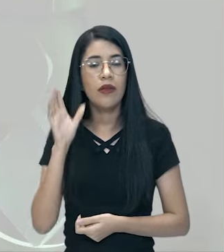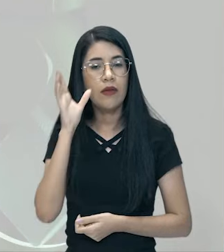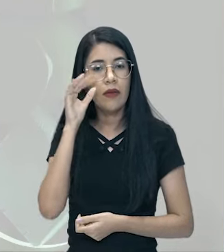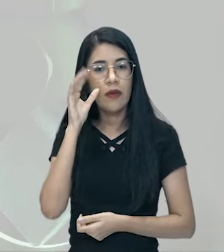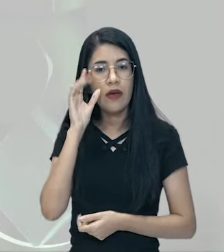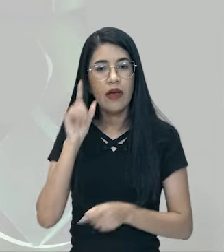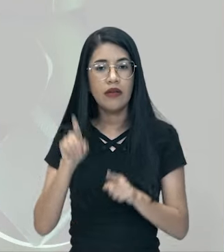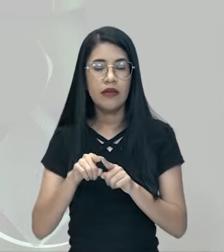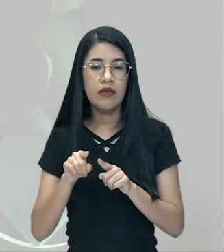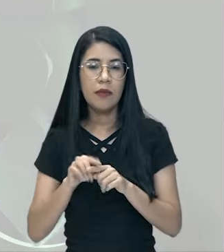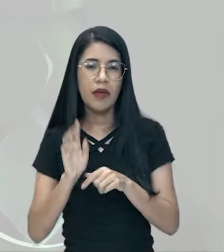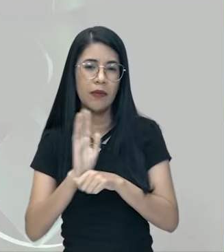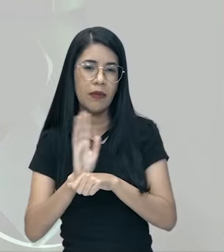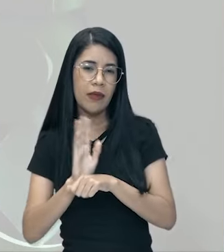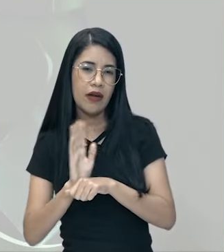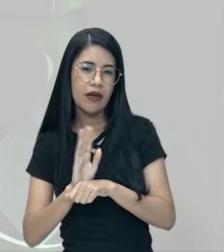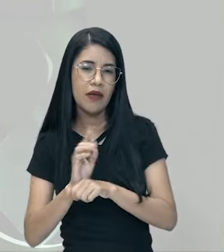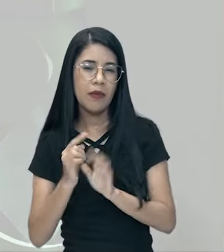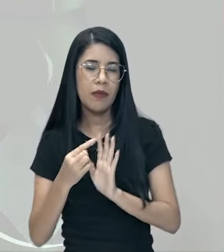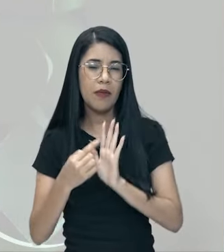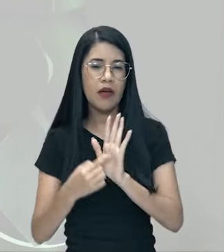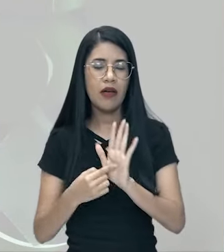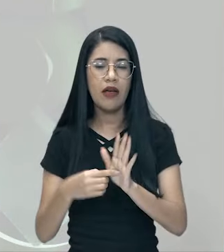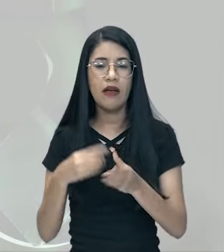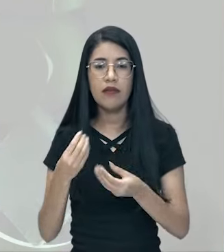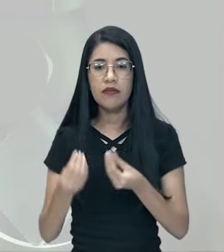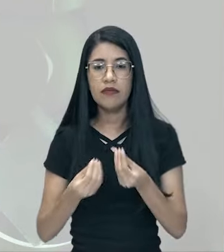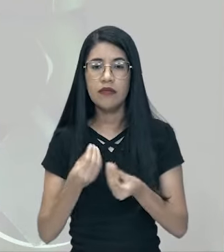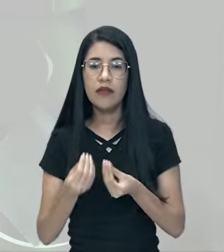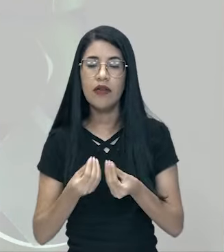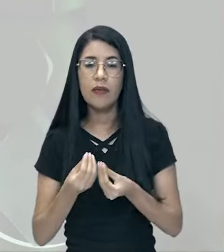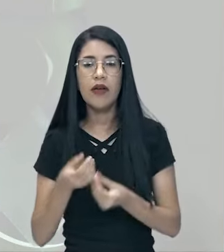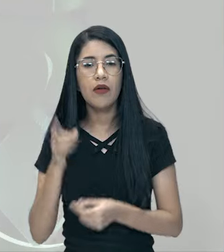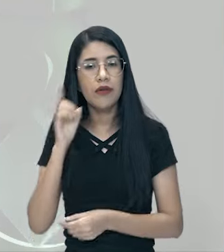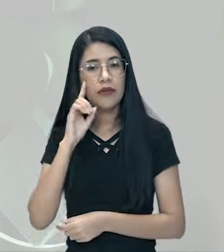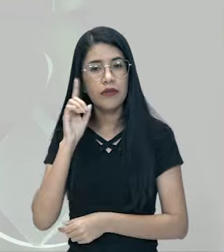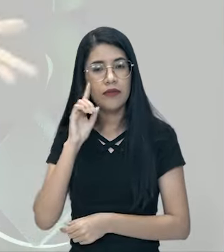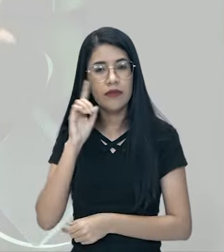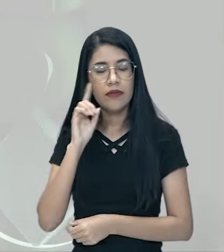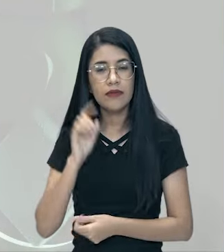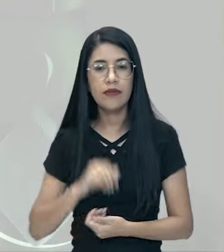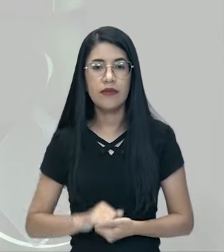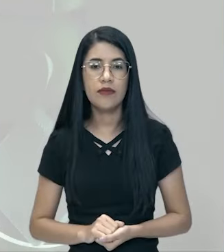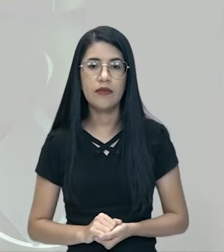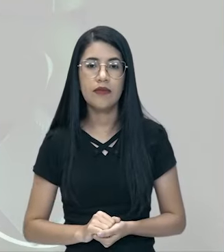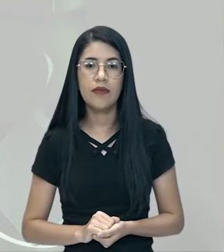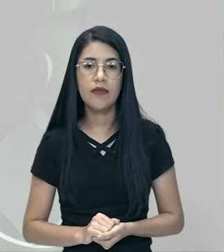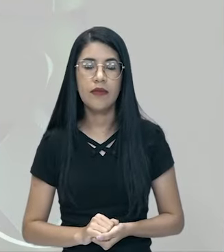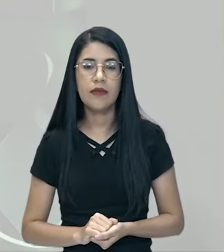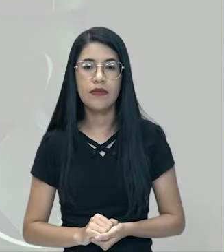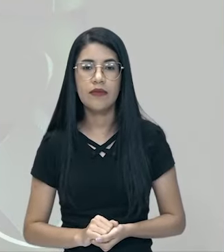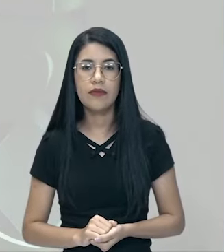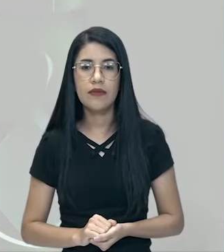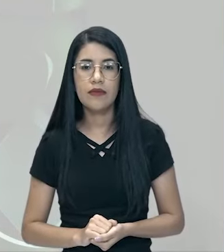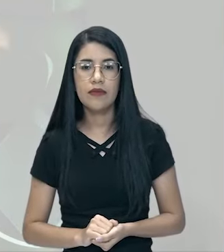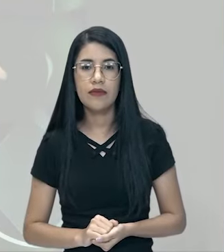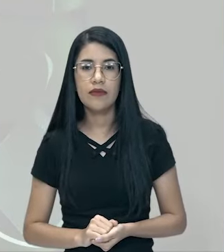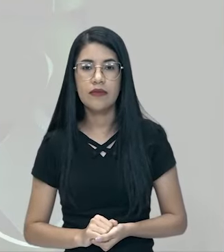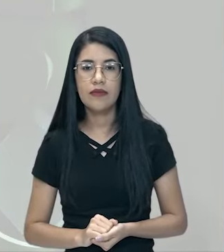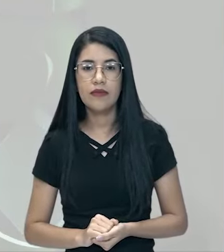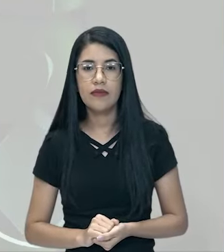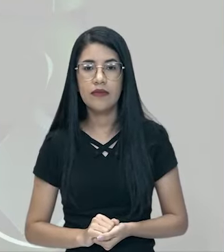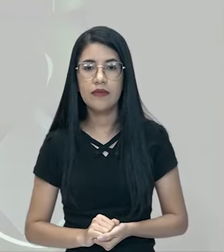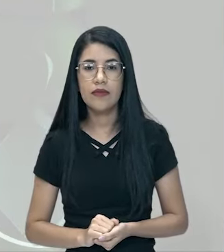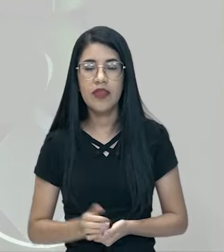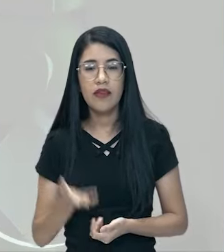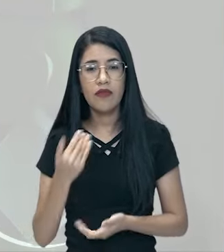uma animação que reflete muito bem no nosso cotidiano as ondas eletromagnéticas. Vamos